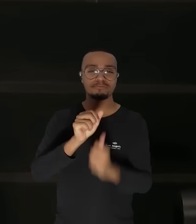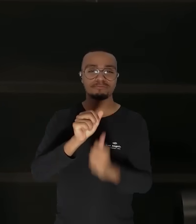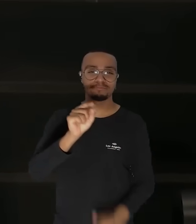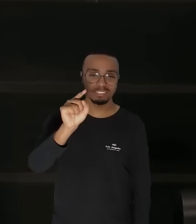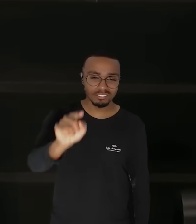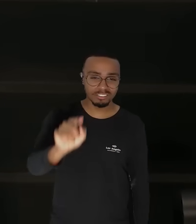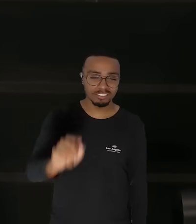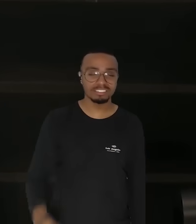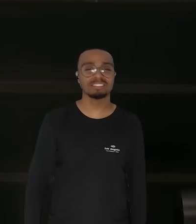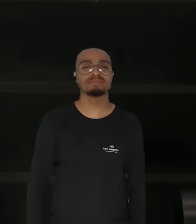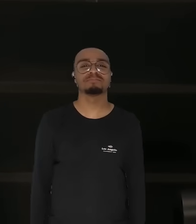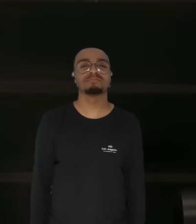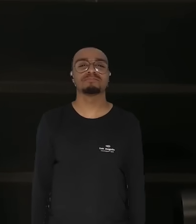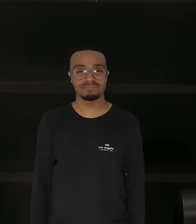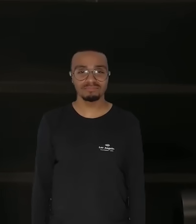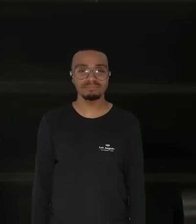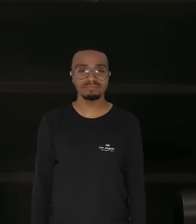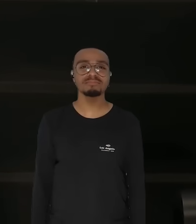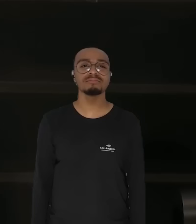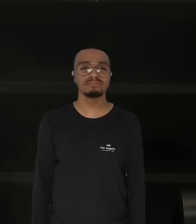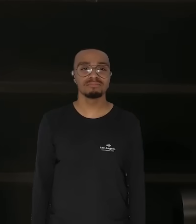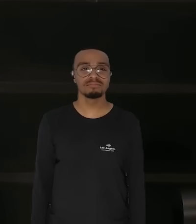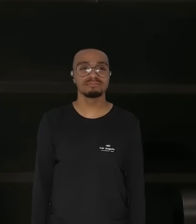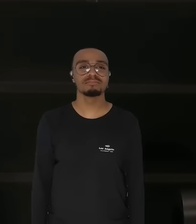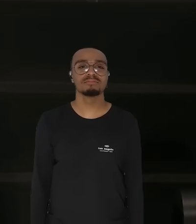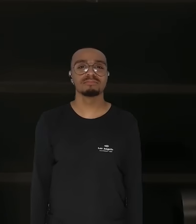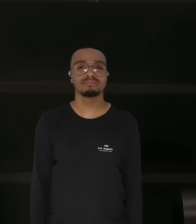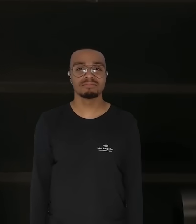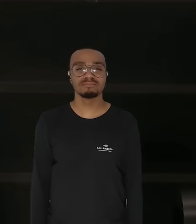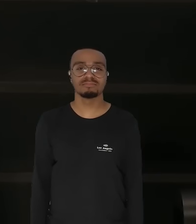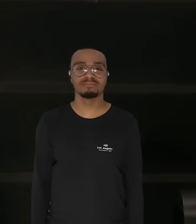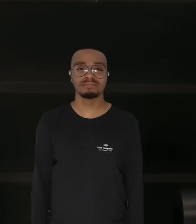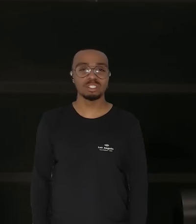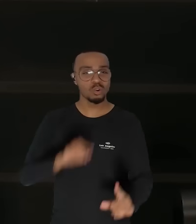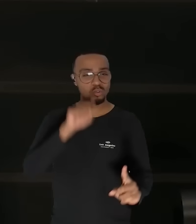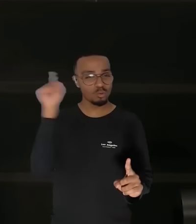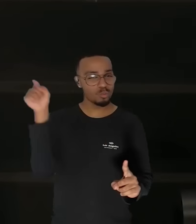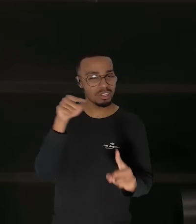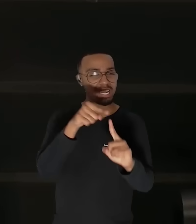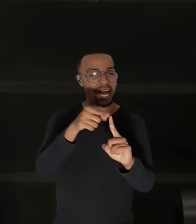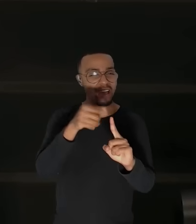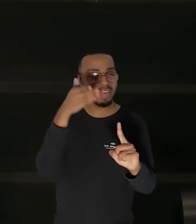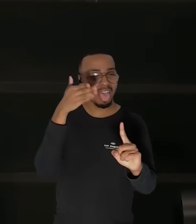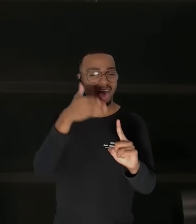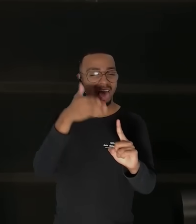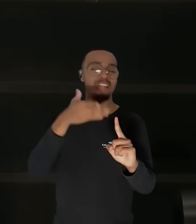e nós vamos atravessar para o outro lado.